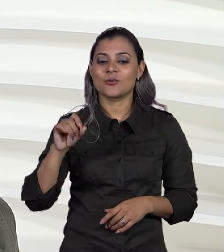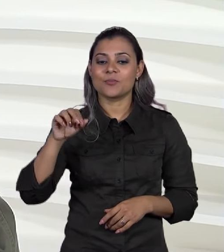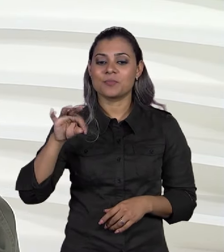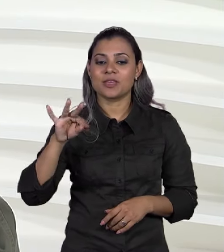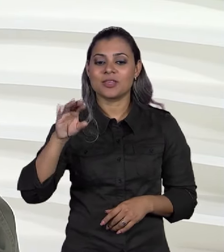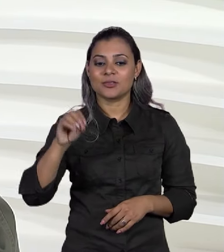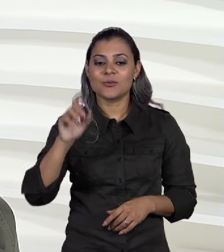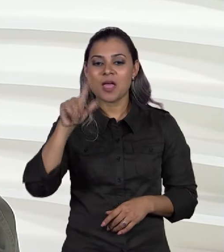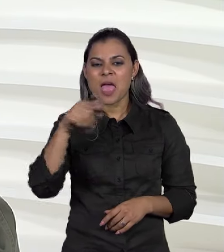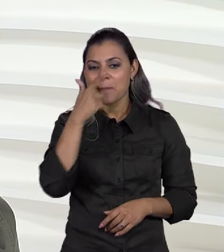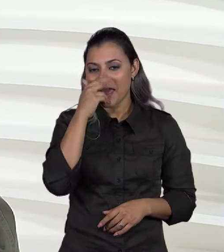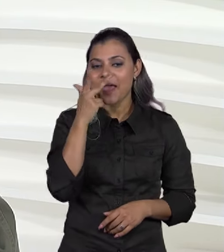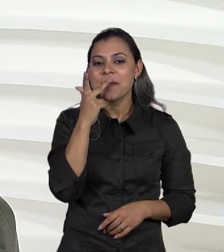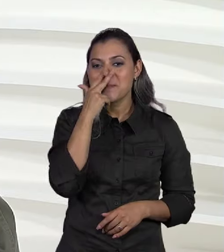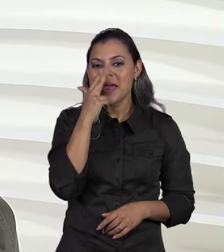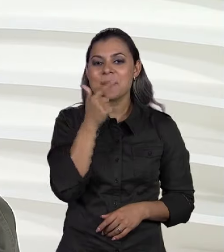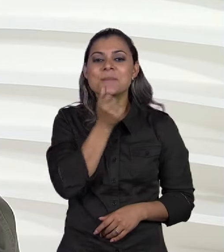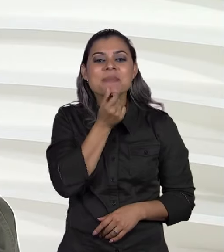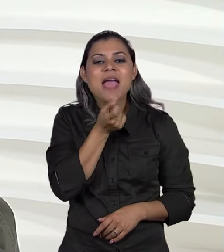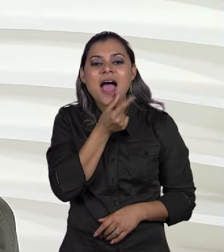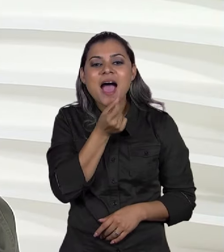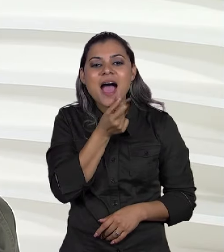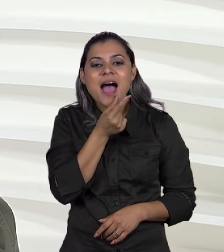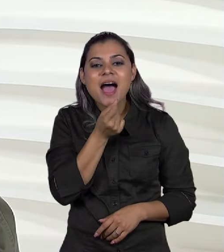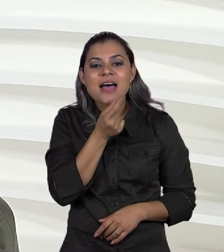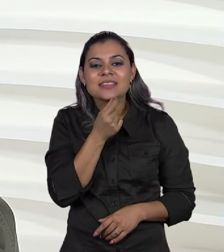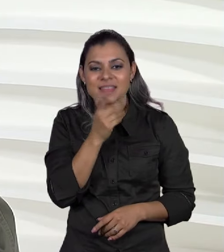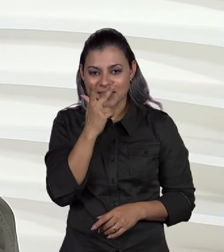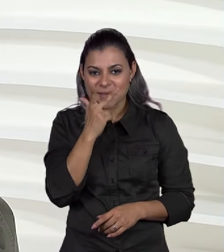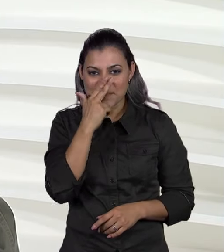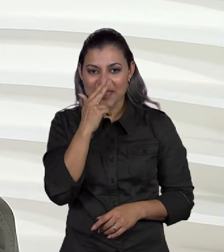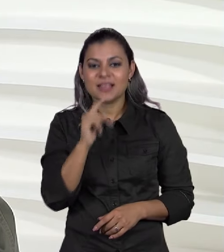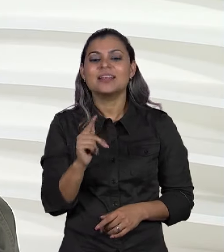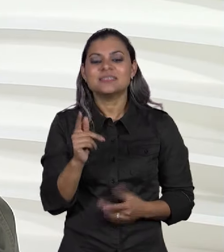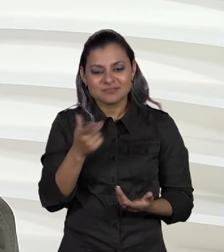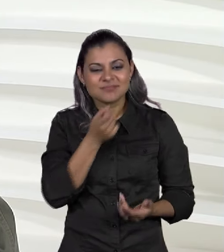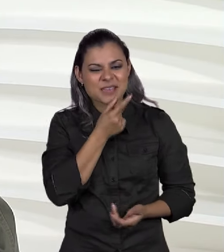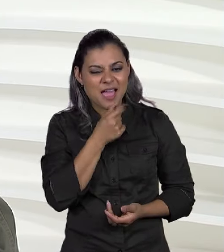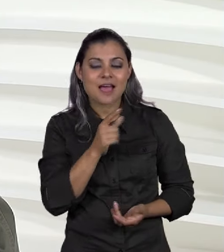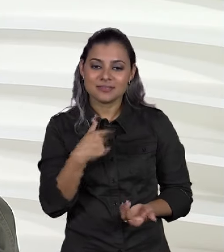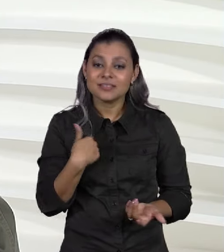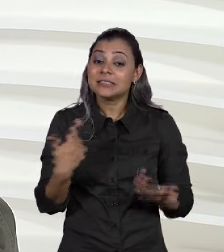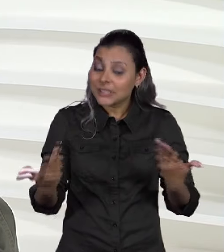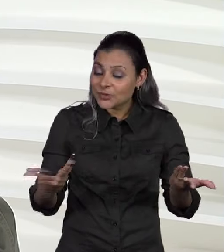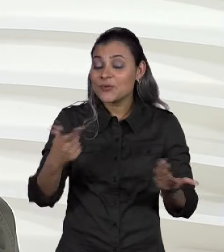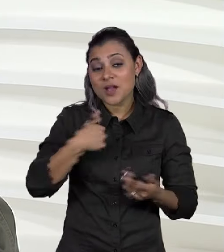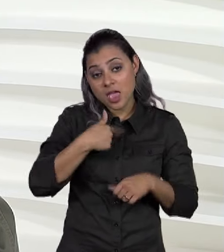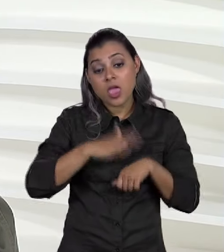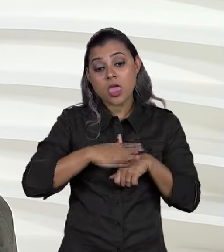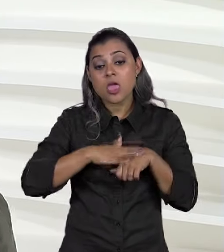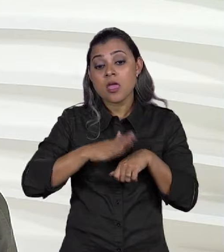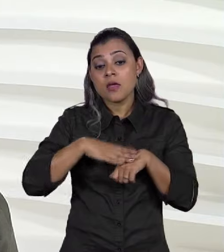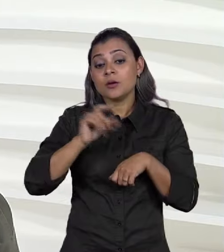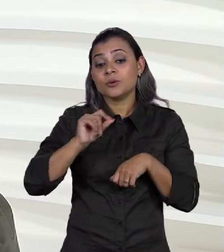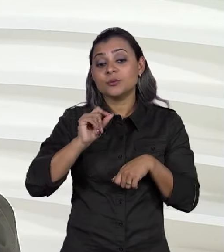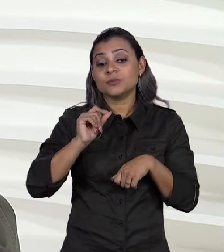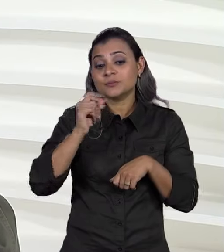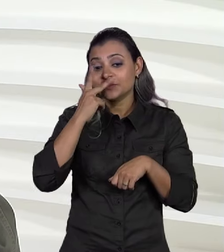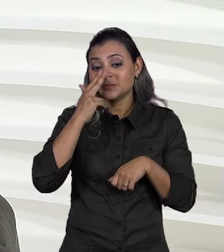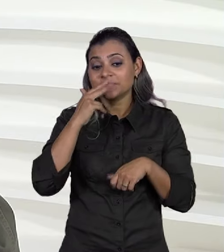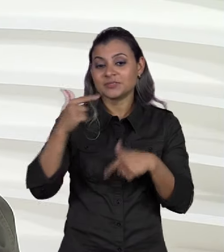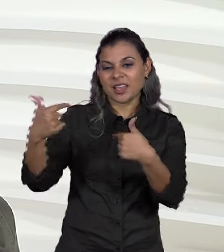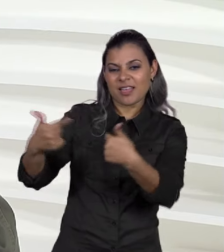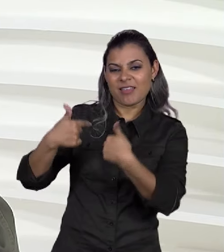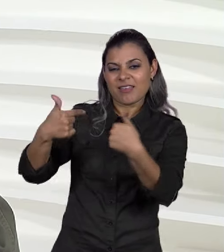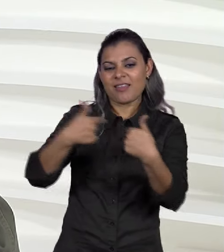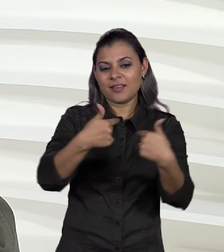Aquela piada. Aquela piada do boliviano, né? Pois é, mas o título que vocês roubaram do Enfio. Roubaram, né?